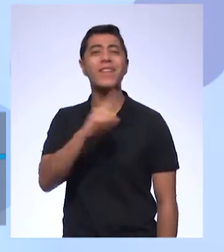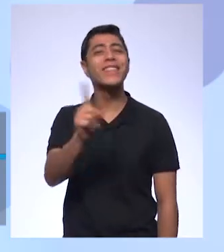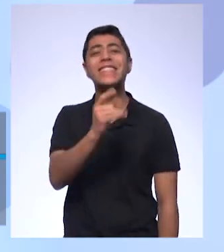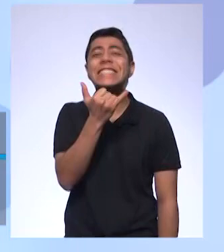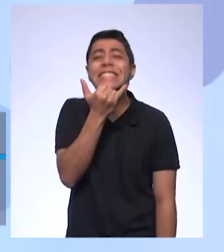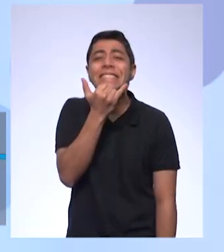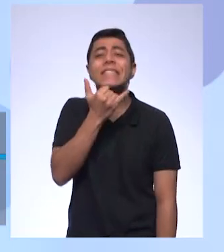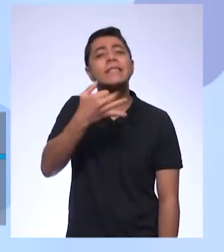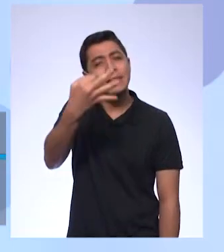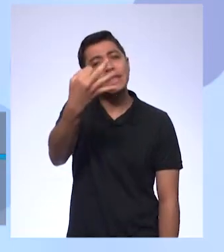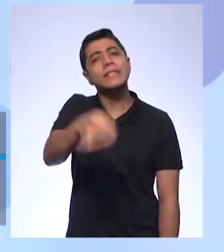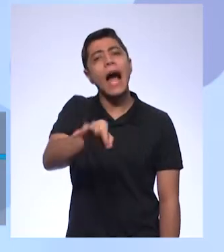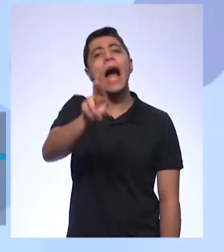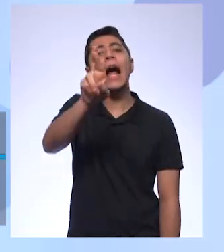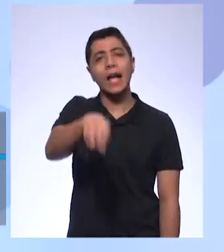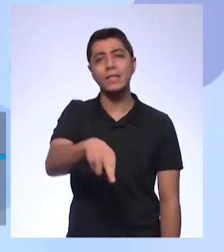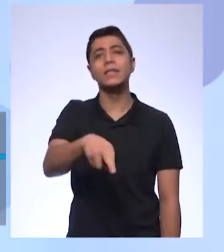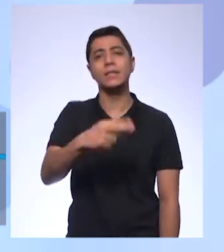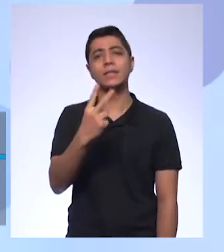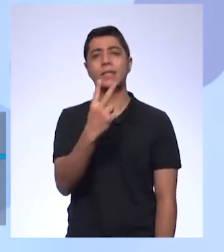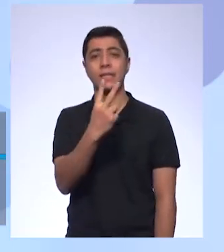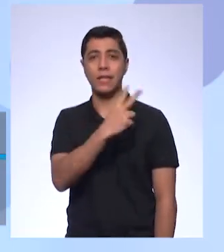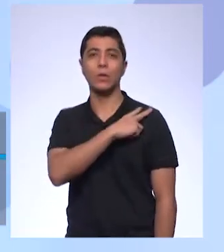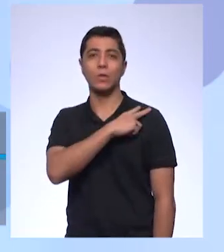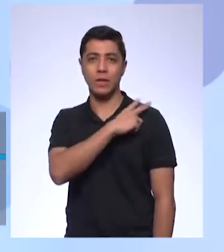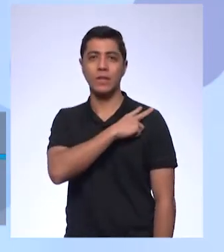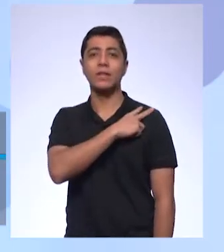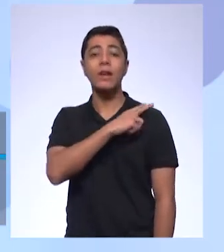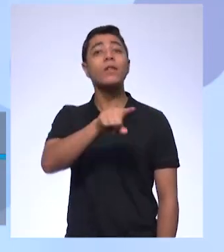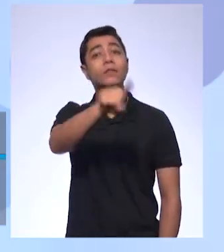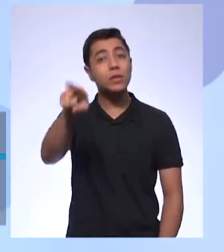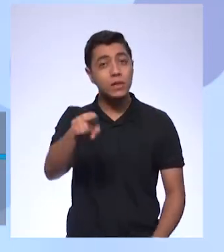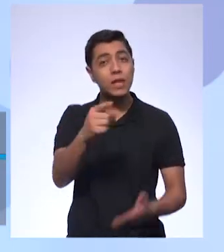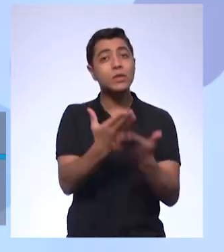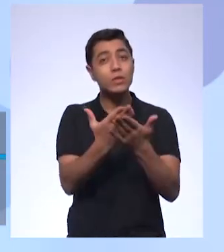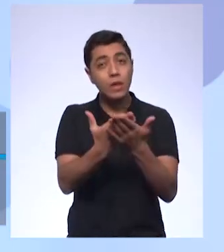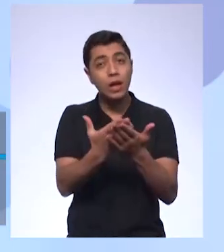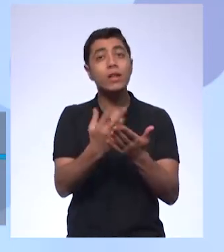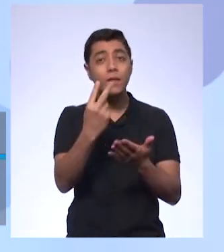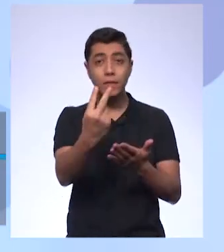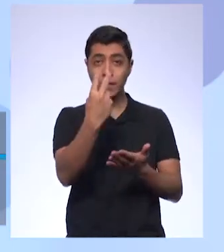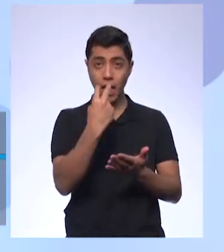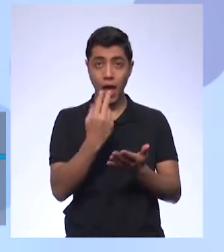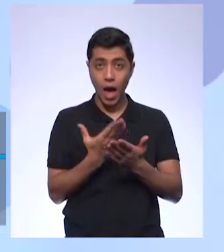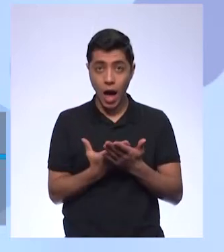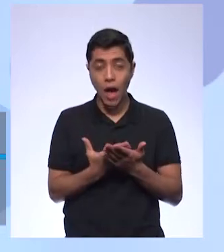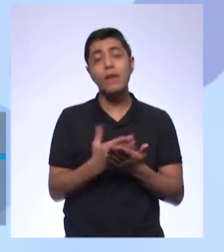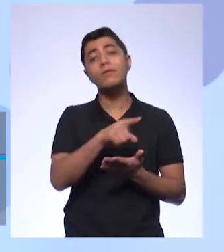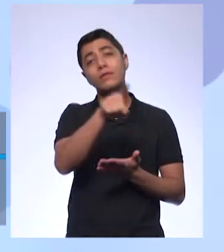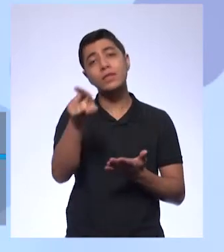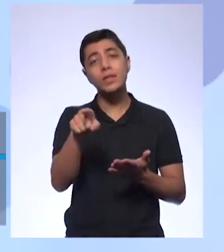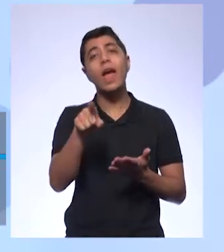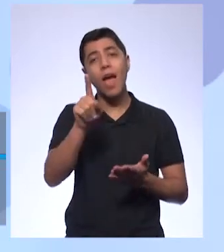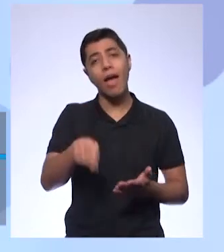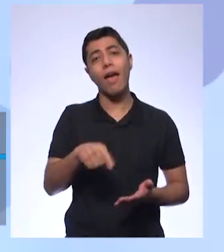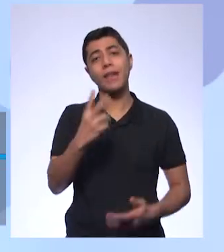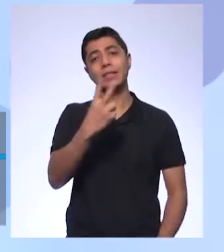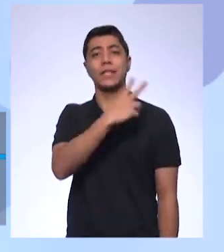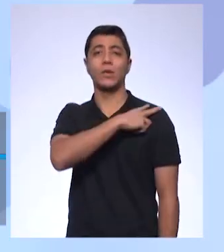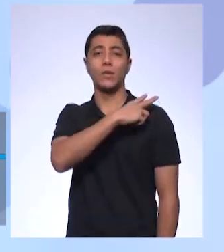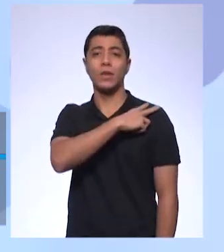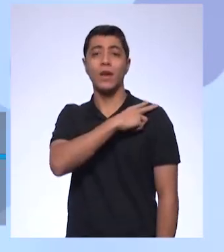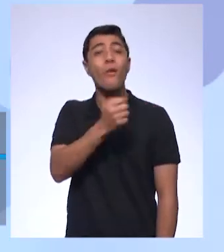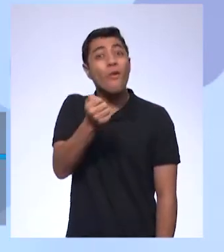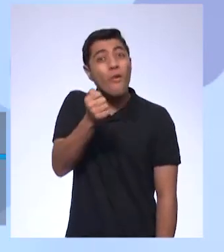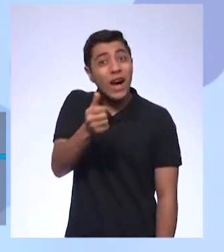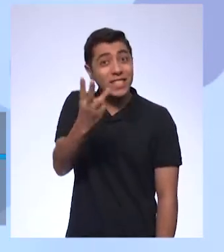aula da segunda série do ensino médio, e vocês, estudantes que estão acompanhando a nossa aula, são da segunda série do ensino médio, rumo ao